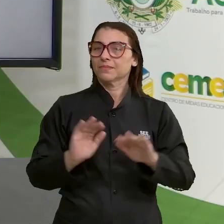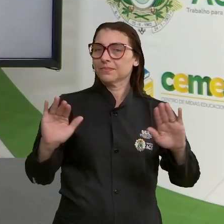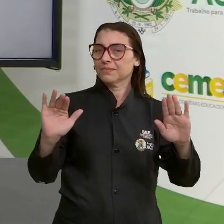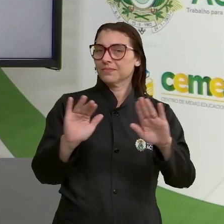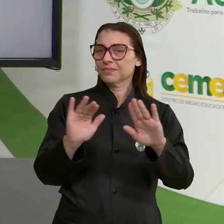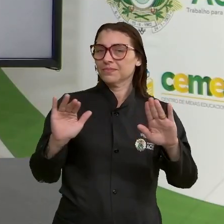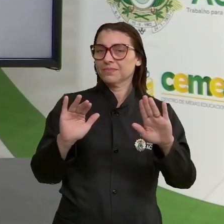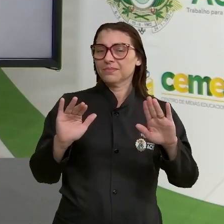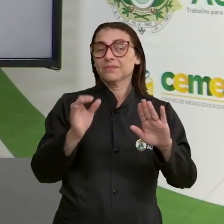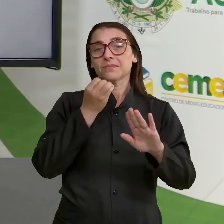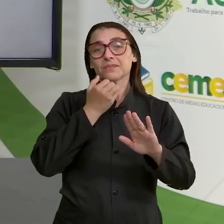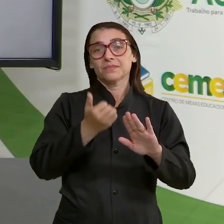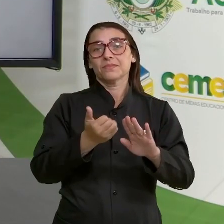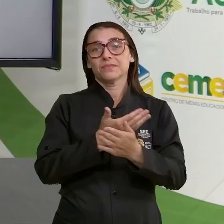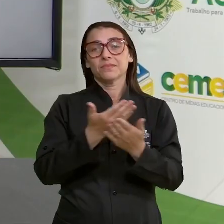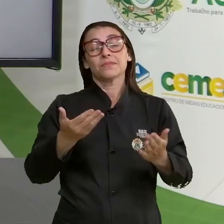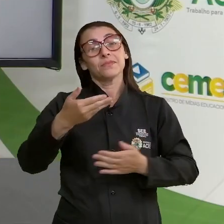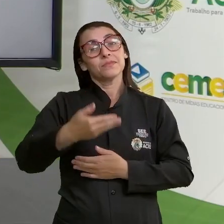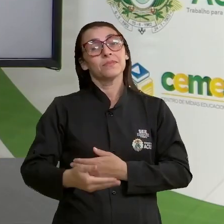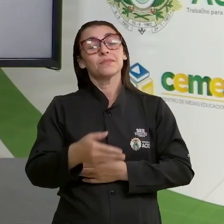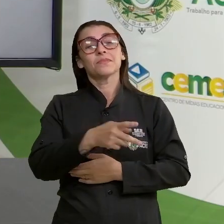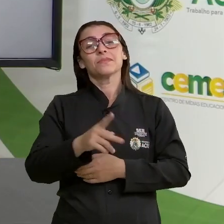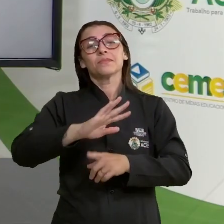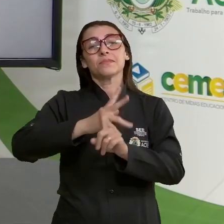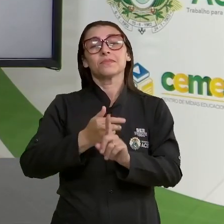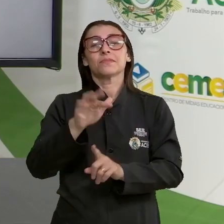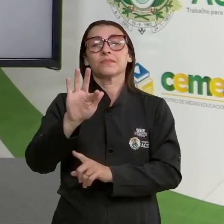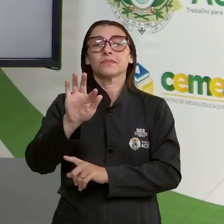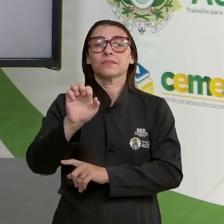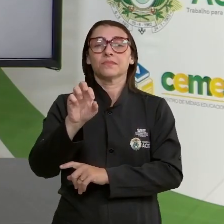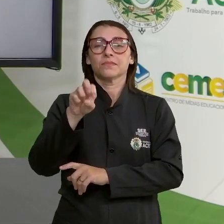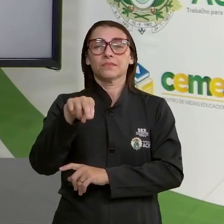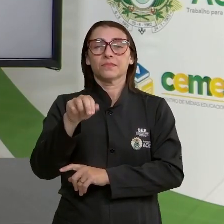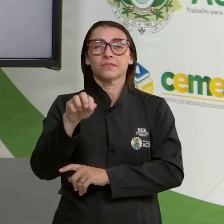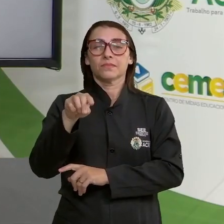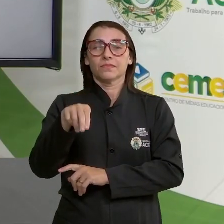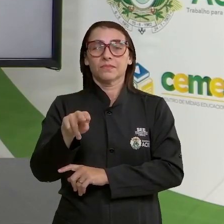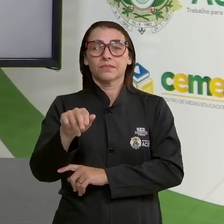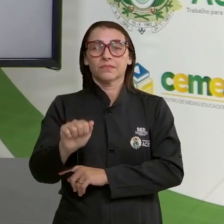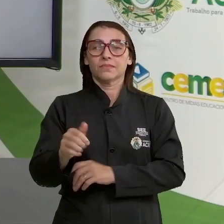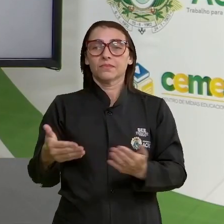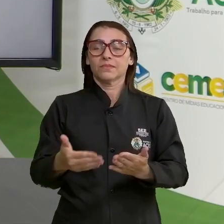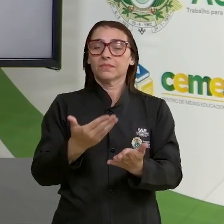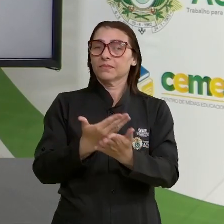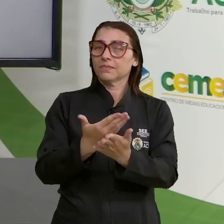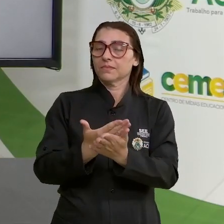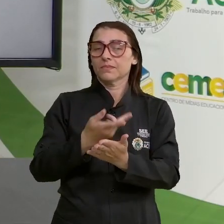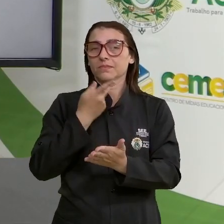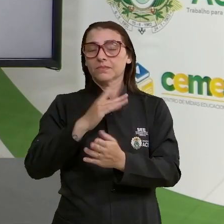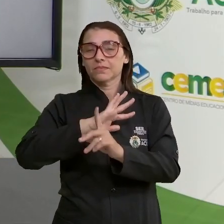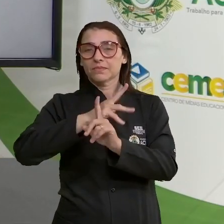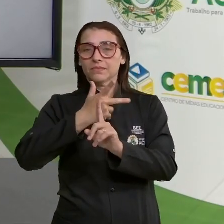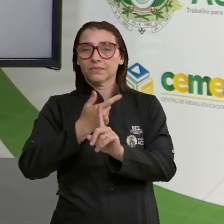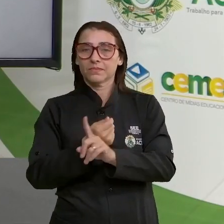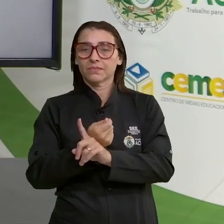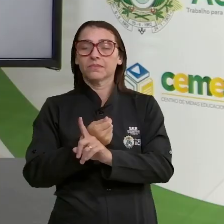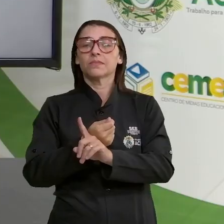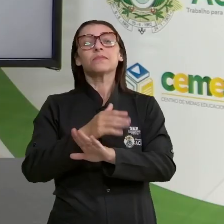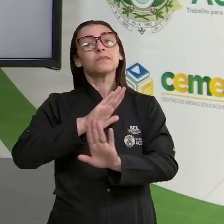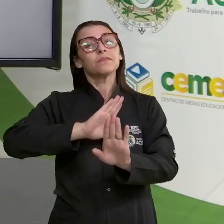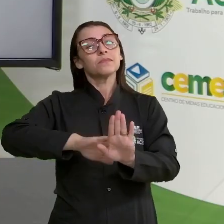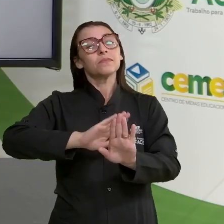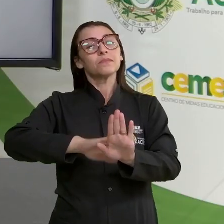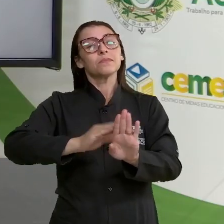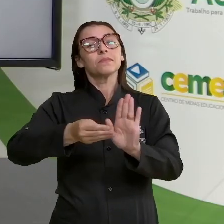Olá pessoal, tudo bem? Eu sou a professora de arte Fernanda Gomes e hoje a nossa aula vai falar sobre arte e ideologia